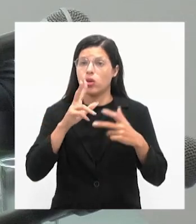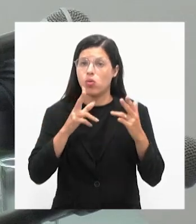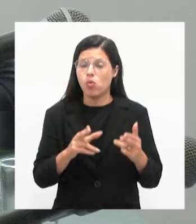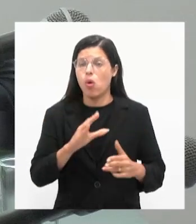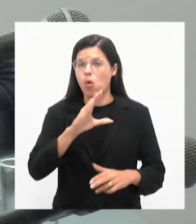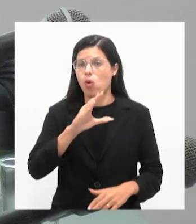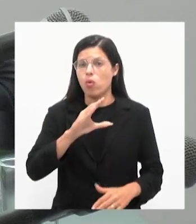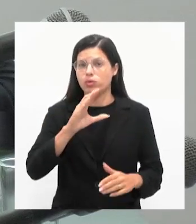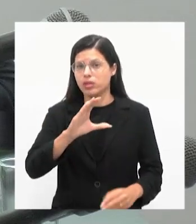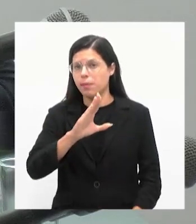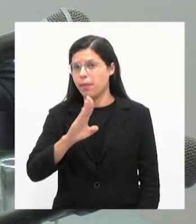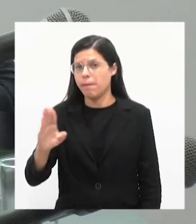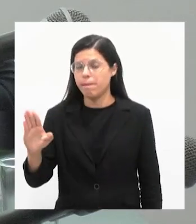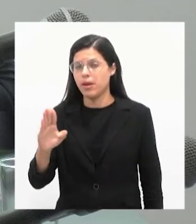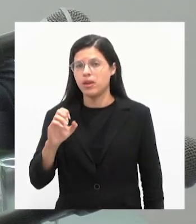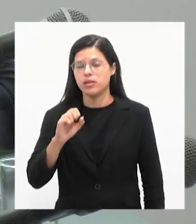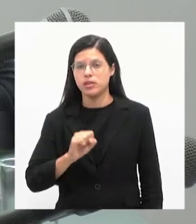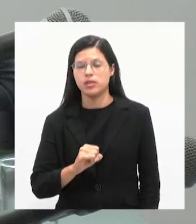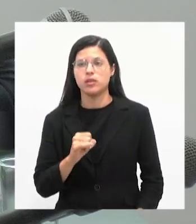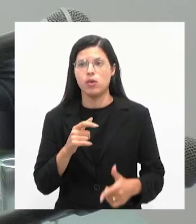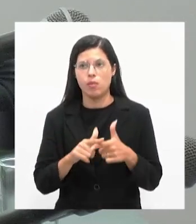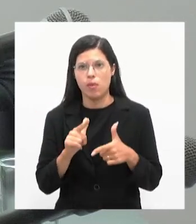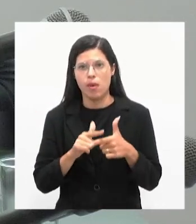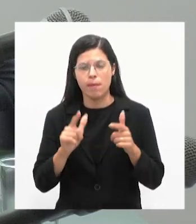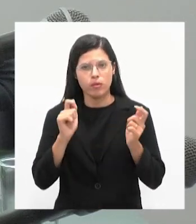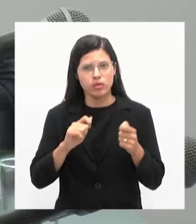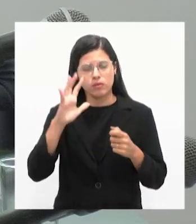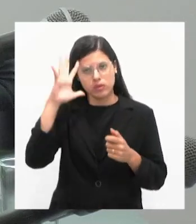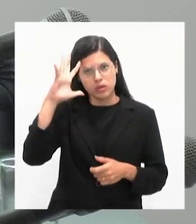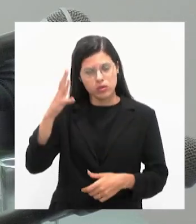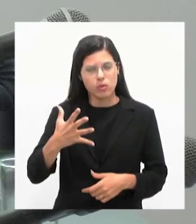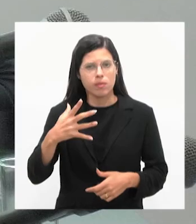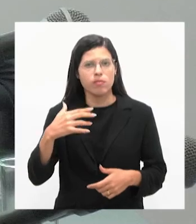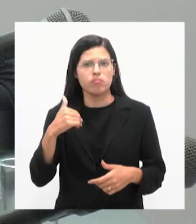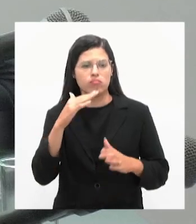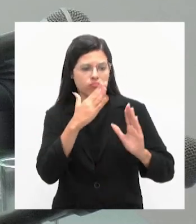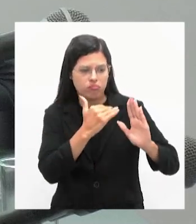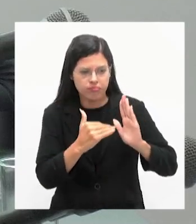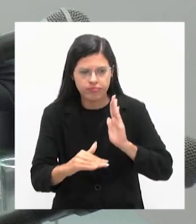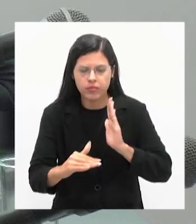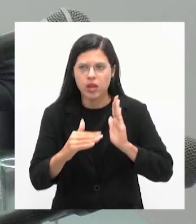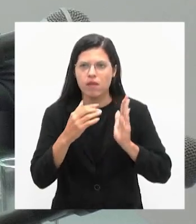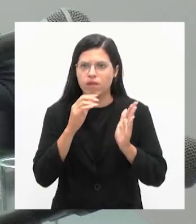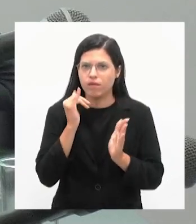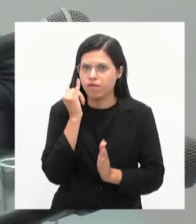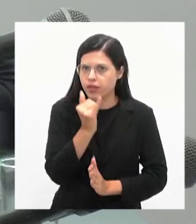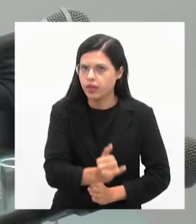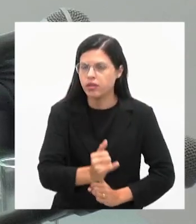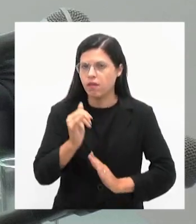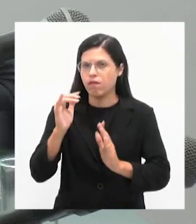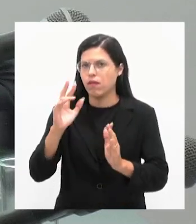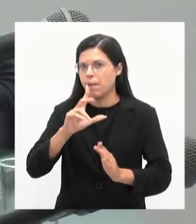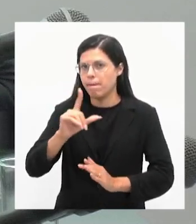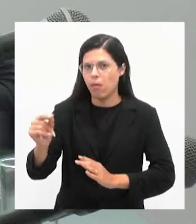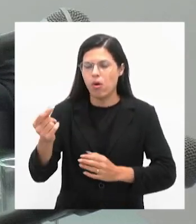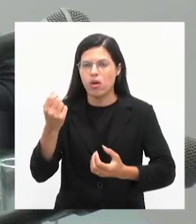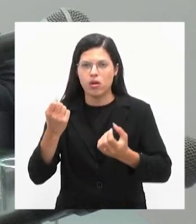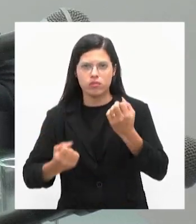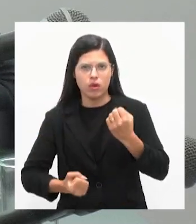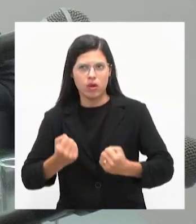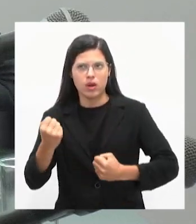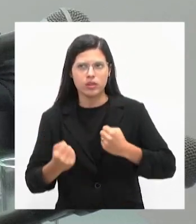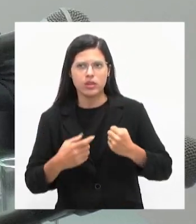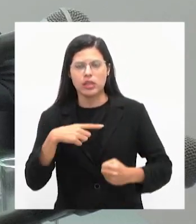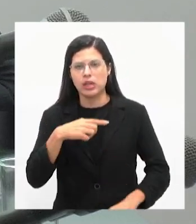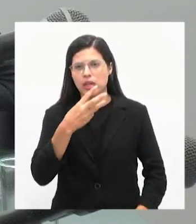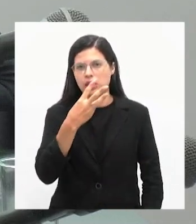problema é possível de ser resolvido, o indivíduo recebe uma notificação, vai embora com o veículo para casa, tem 30 dias para resolver o pneu,